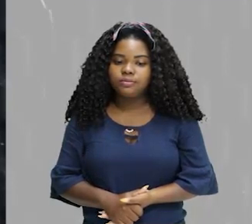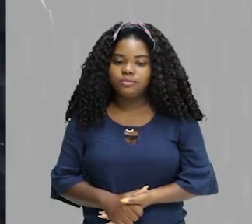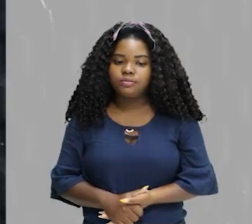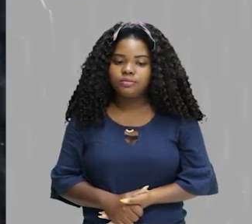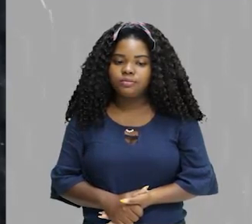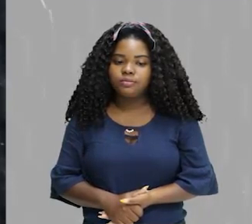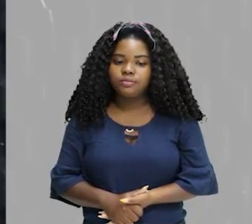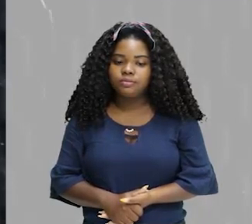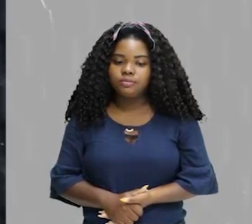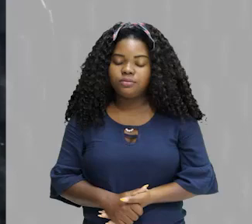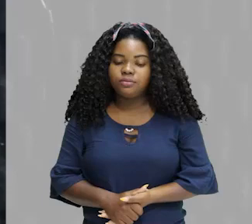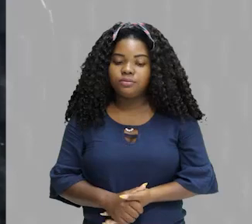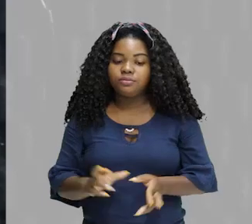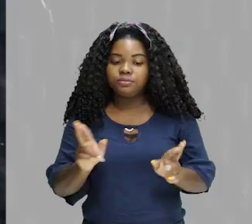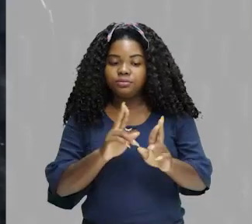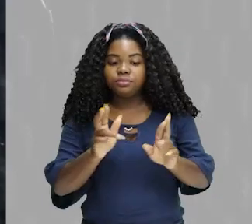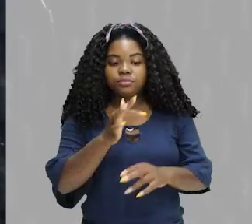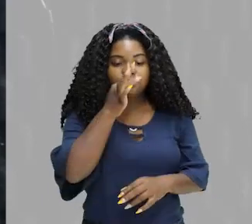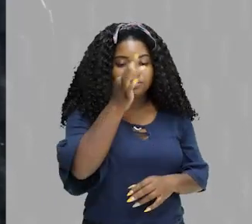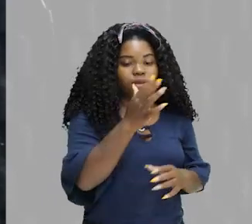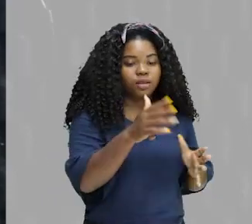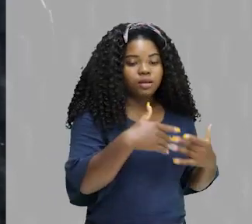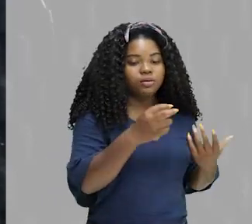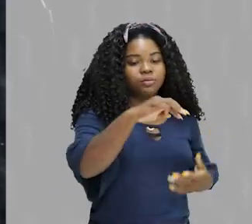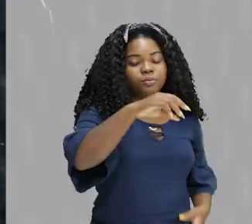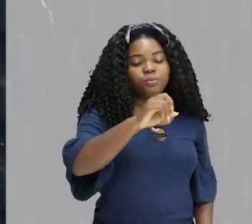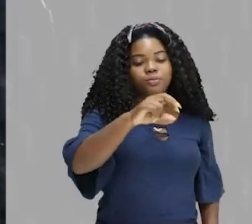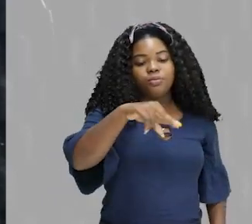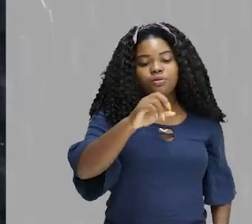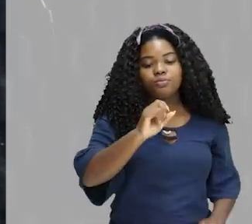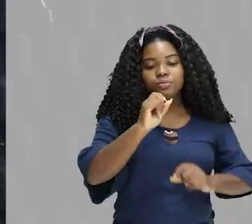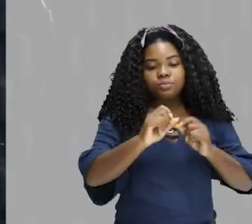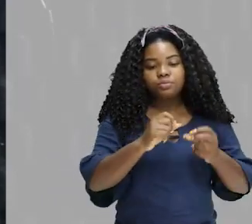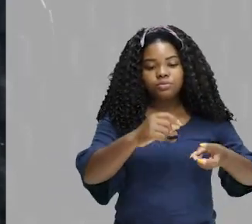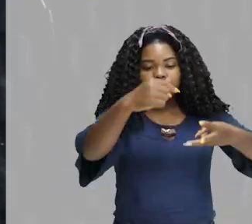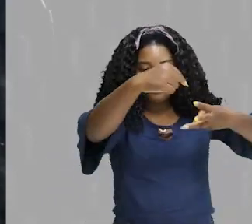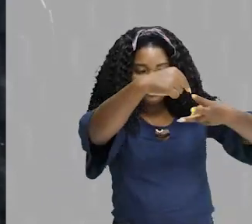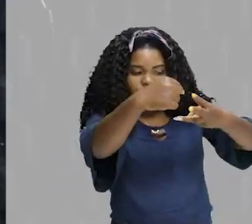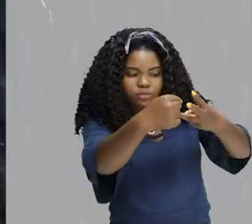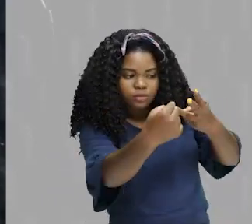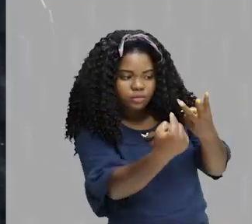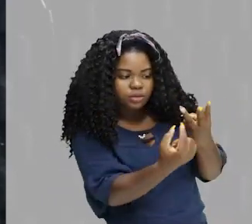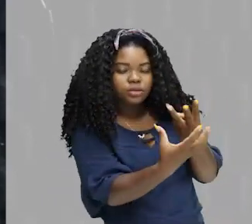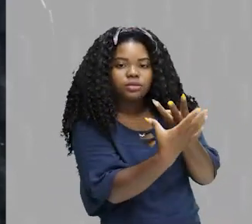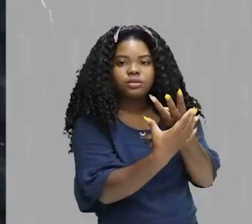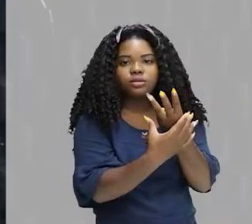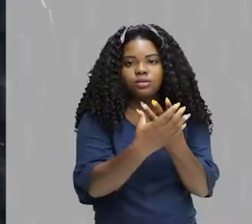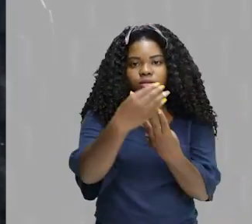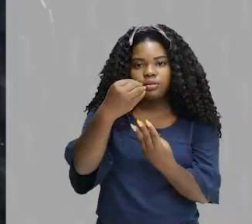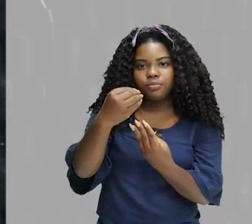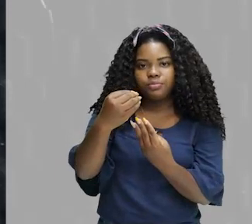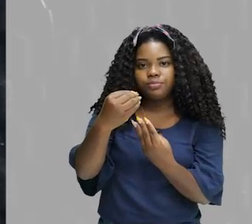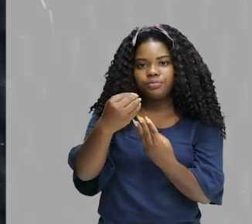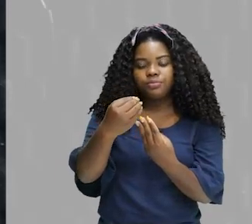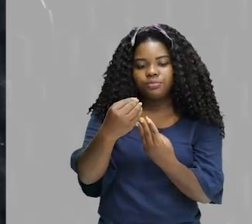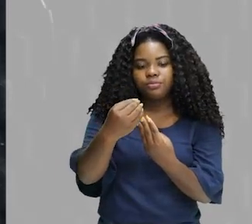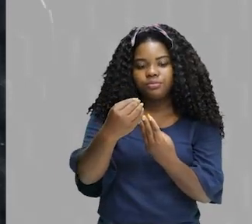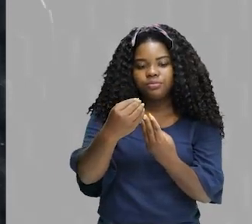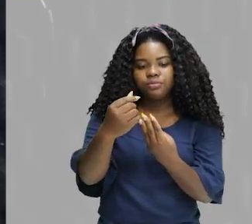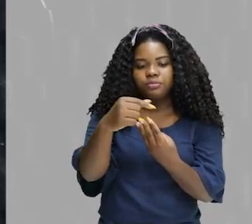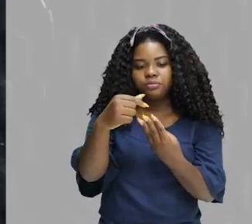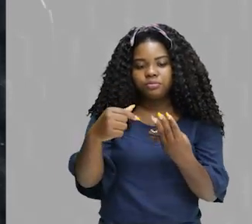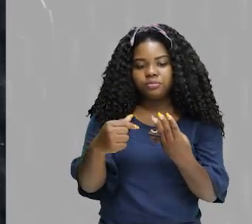certo? E com relação à flor, a flor das monocotiledôneas são trímeras, ou seja,